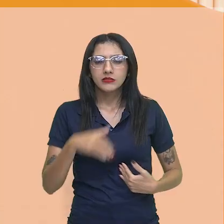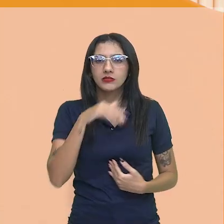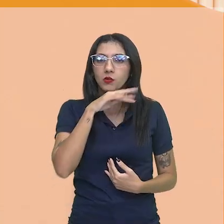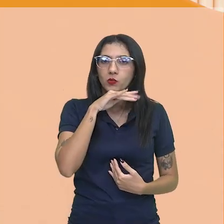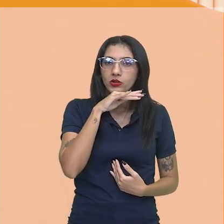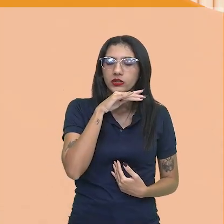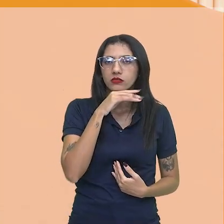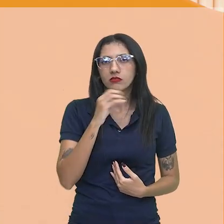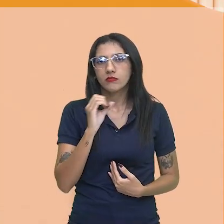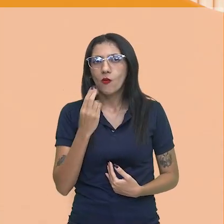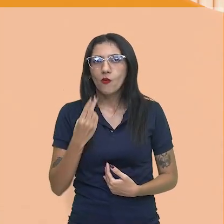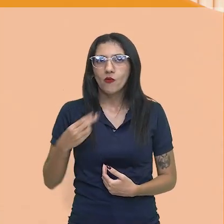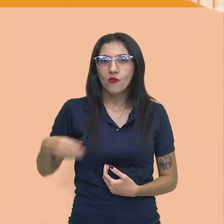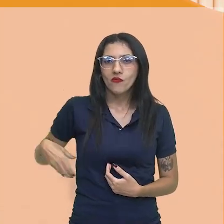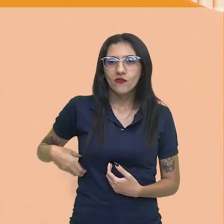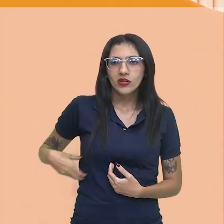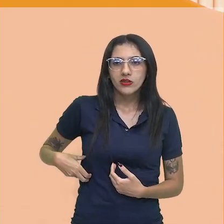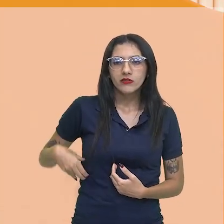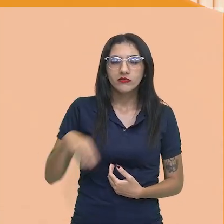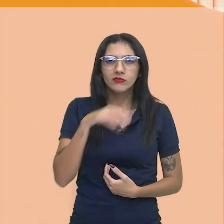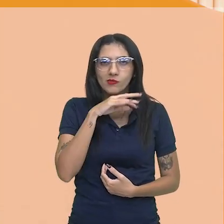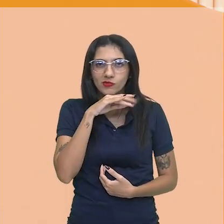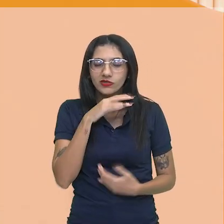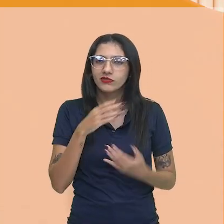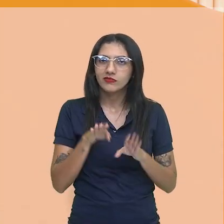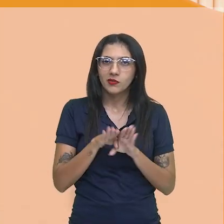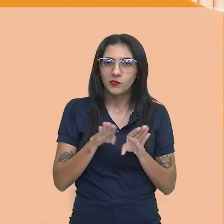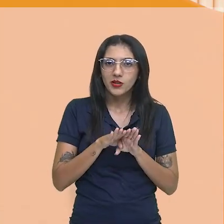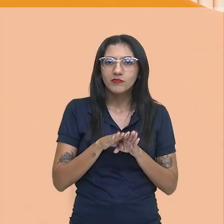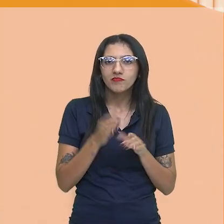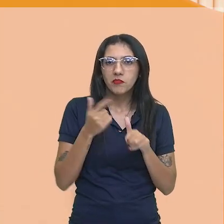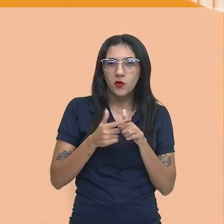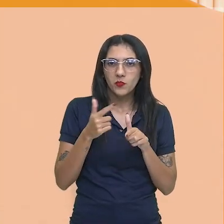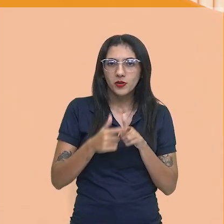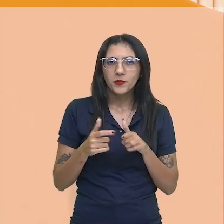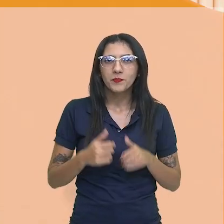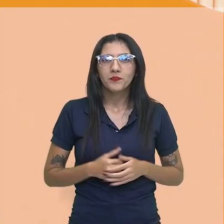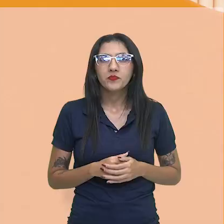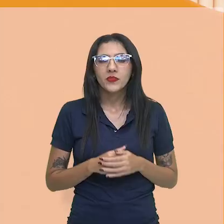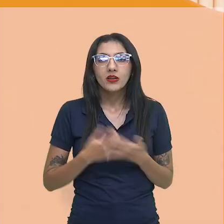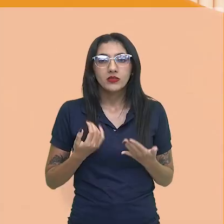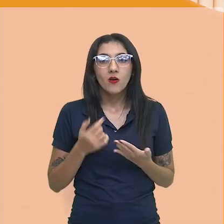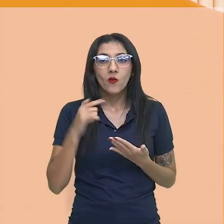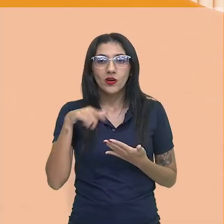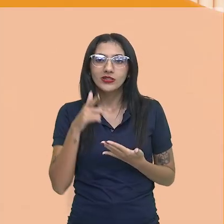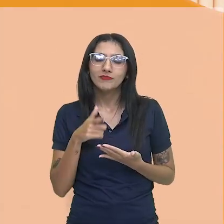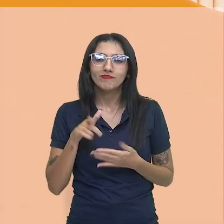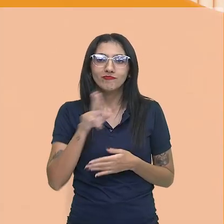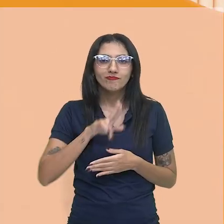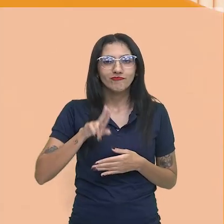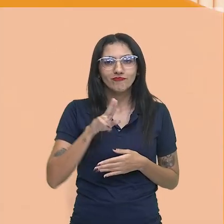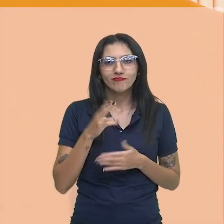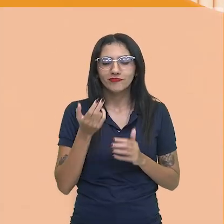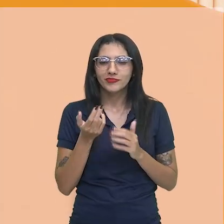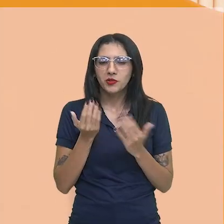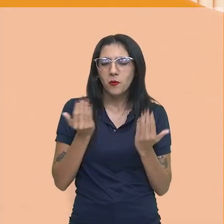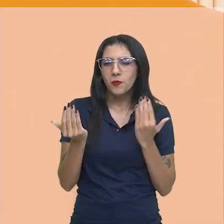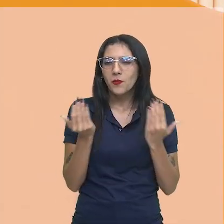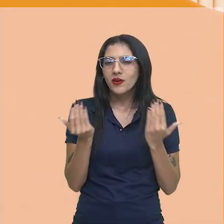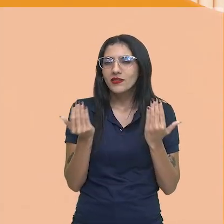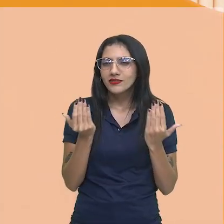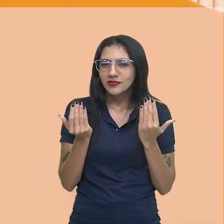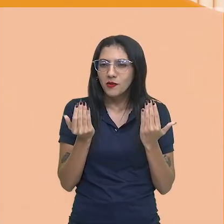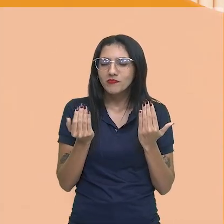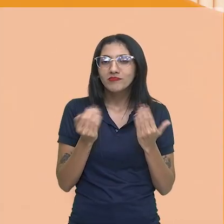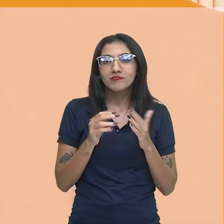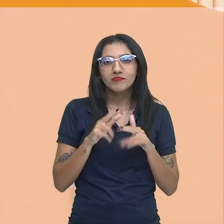Se o nosso fígado não está bem, o nosso corpo também não vai bem, né? Então, vejam, assim ele diz que é a sociedade. Por isso, o